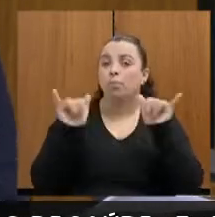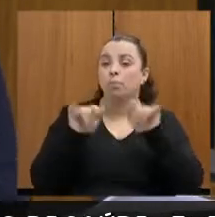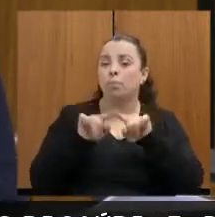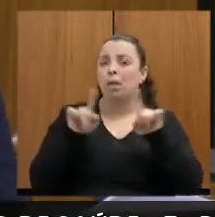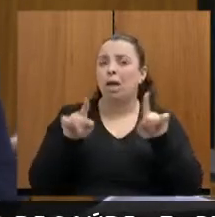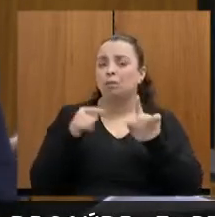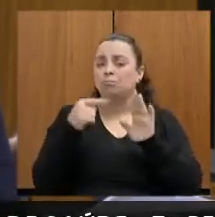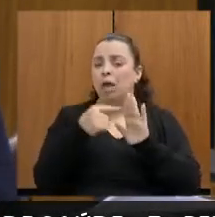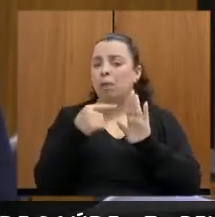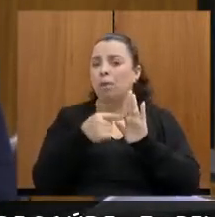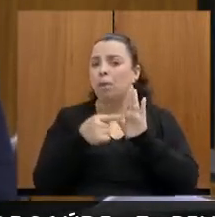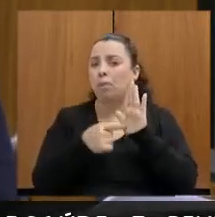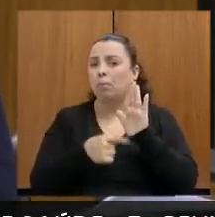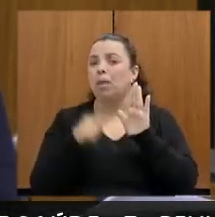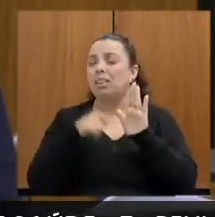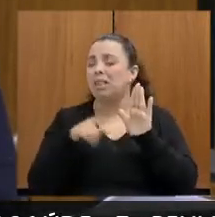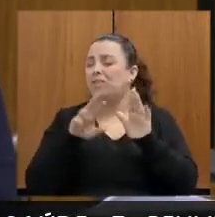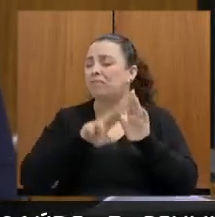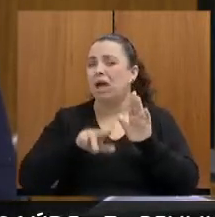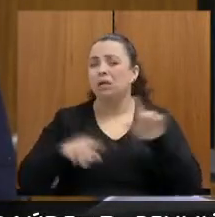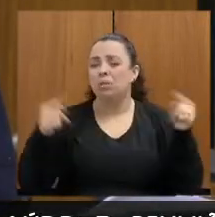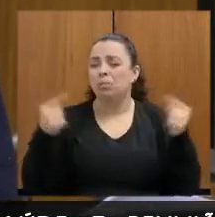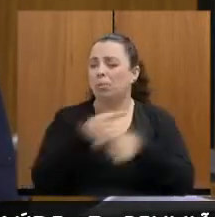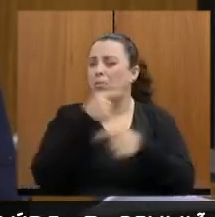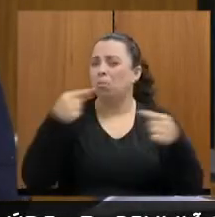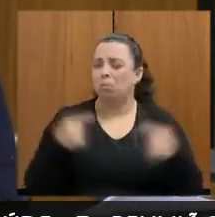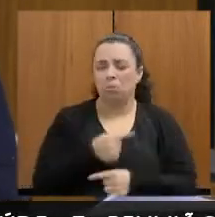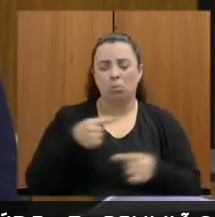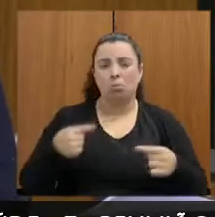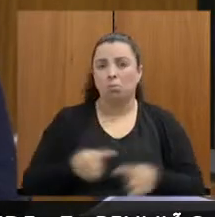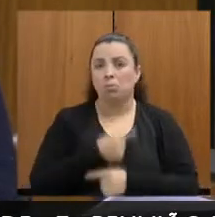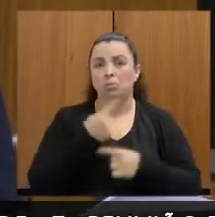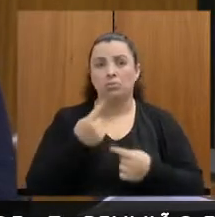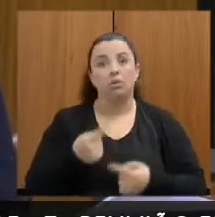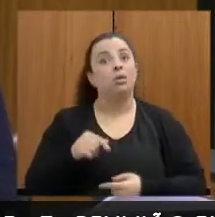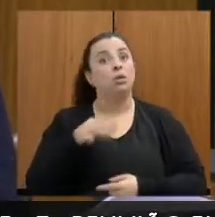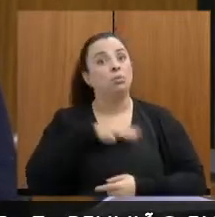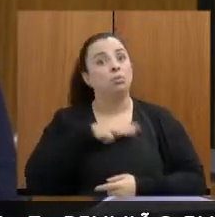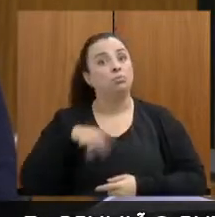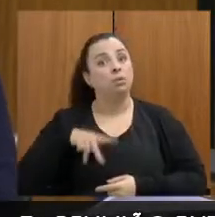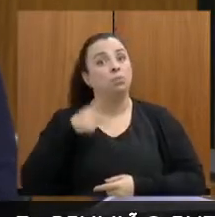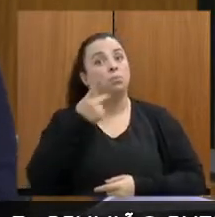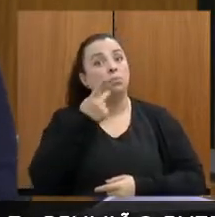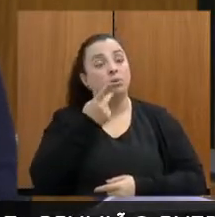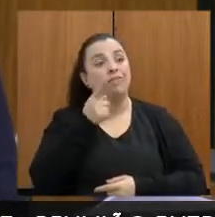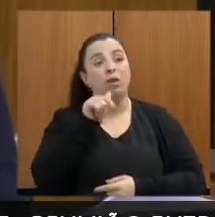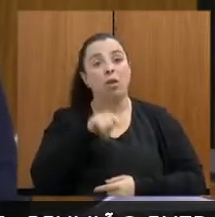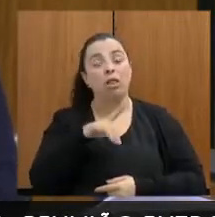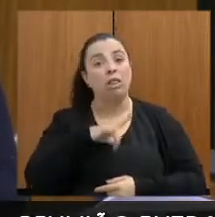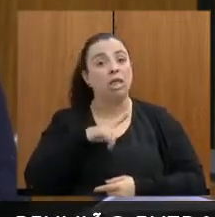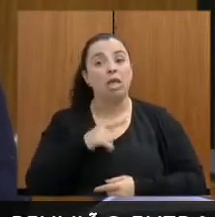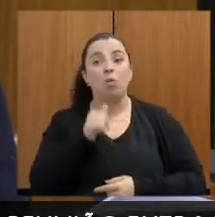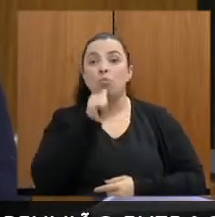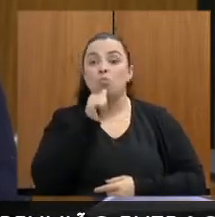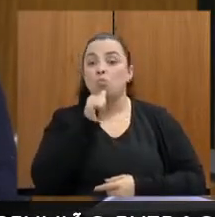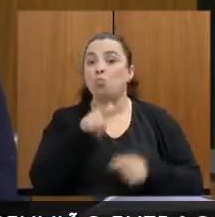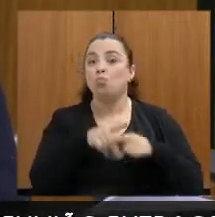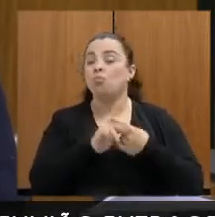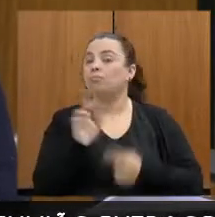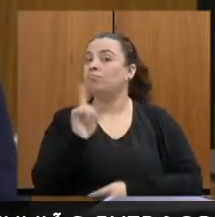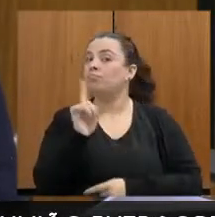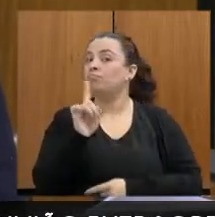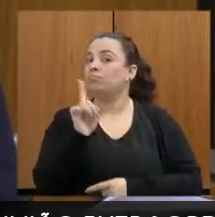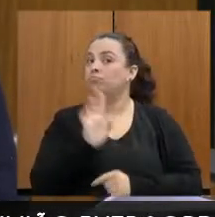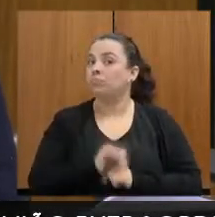anteriormente já apontadas pelo Ministério Público e que não foram sanadas como por exemplo é tenha